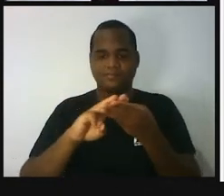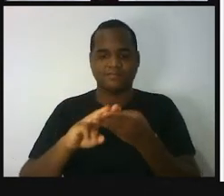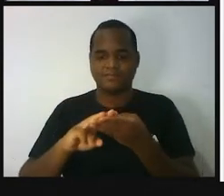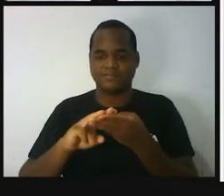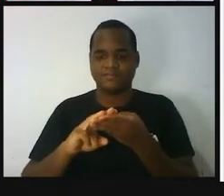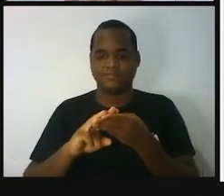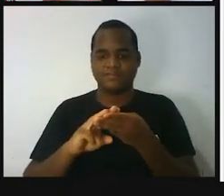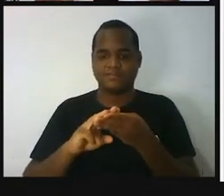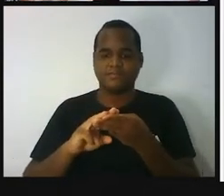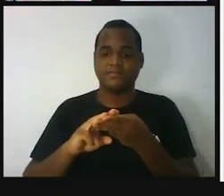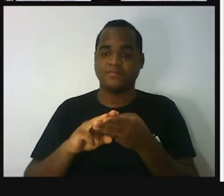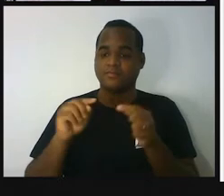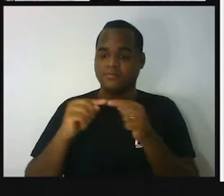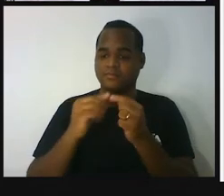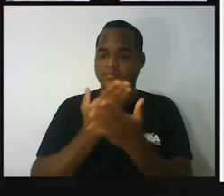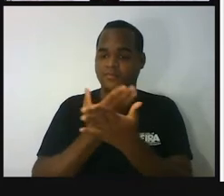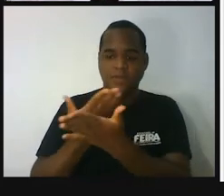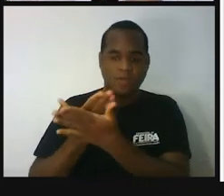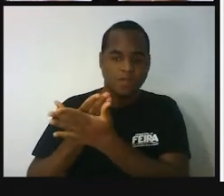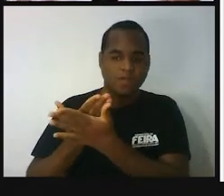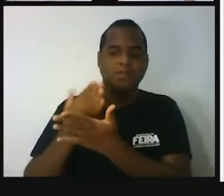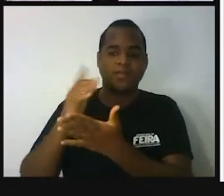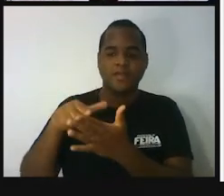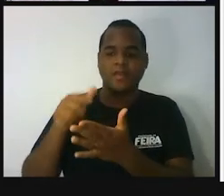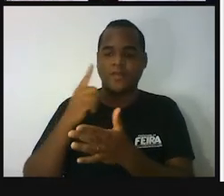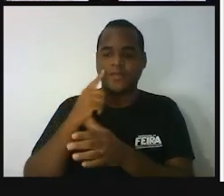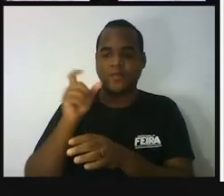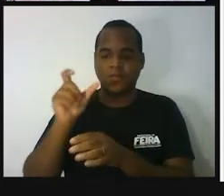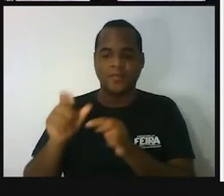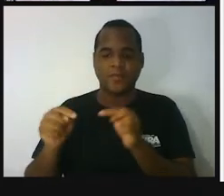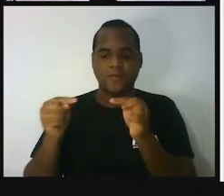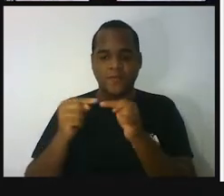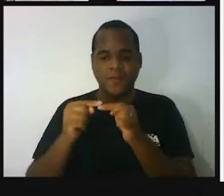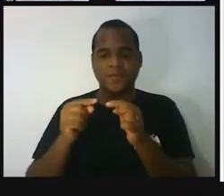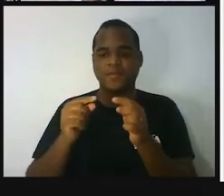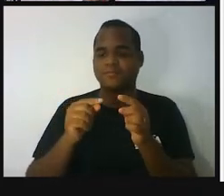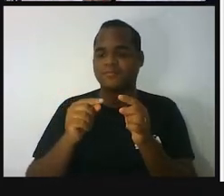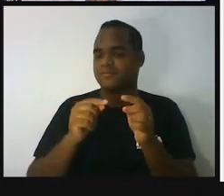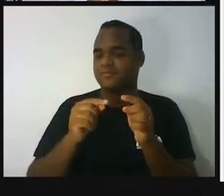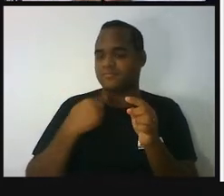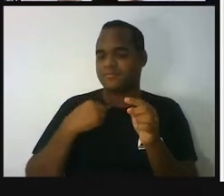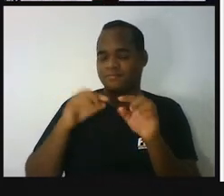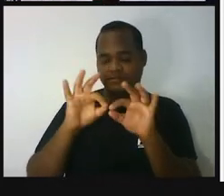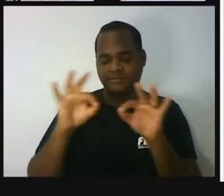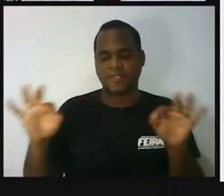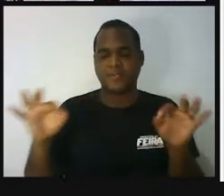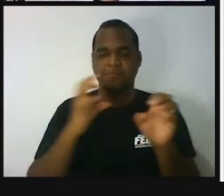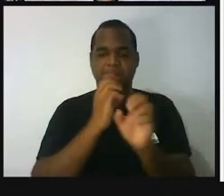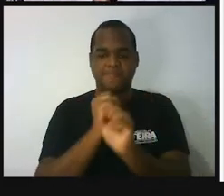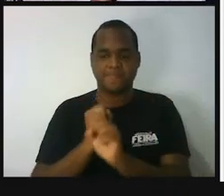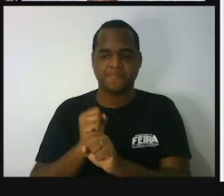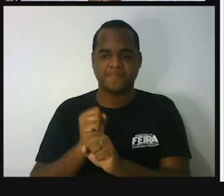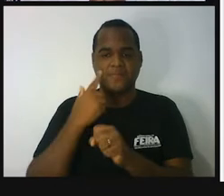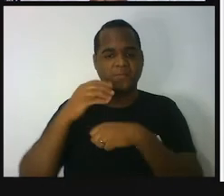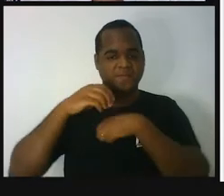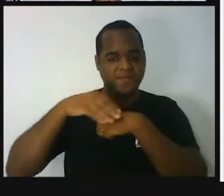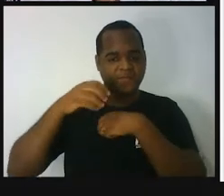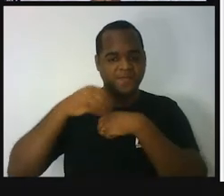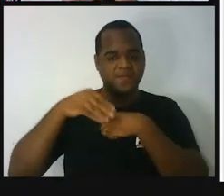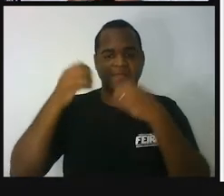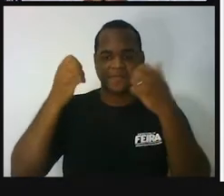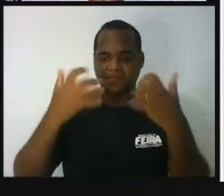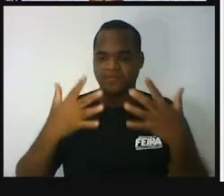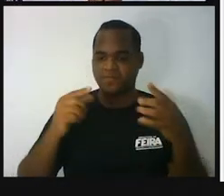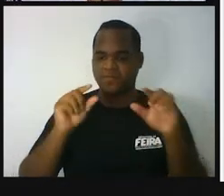as coisas que têm forma, que têm medidas, tá bom? E eu trago para você nessa aula um